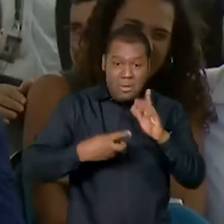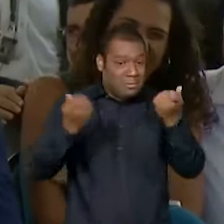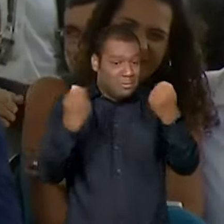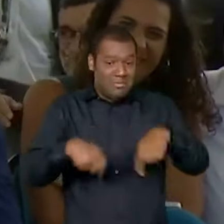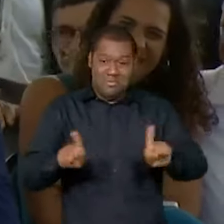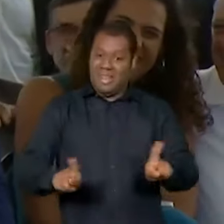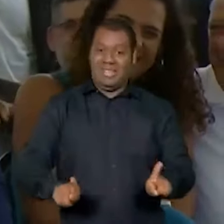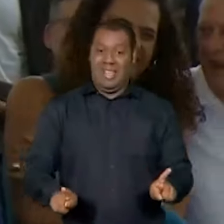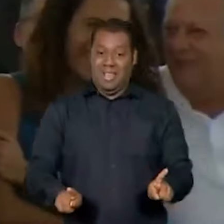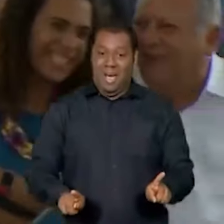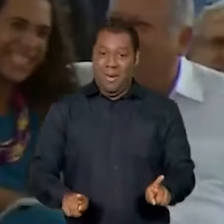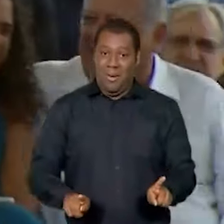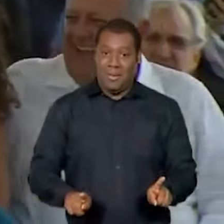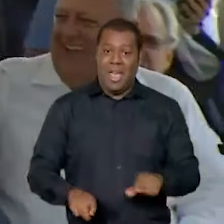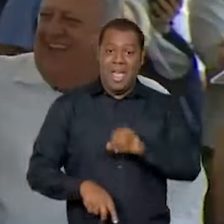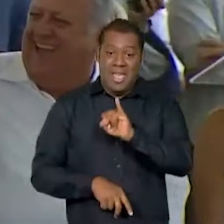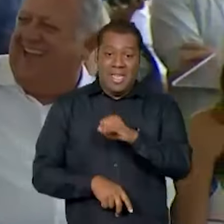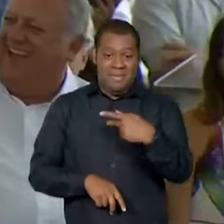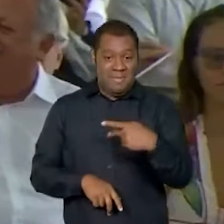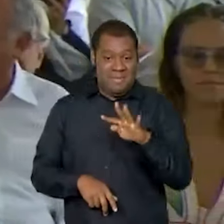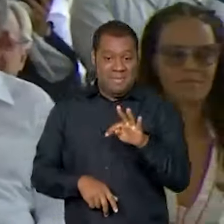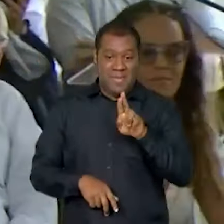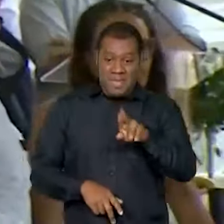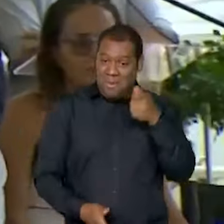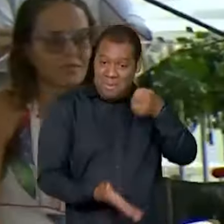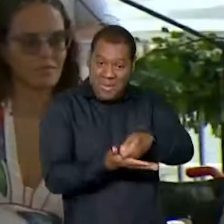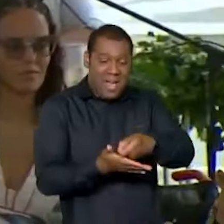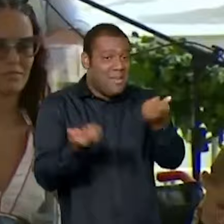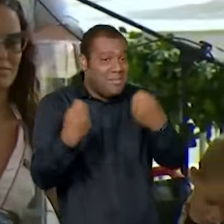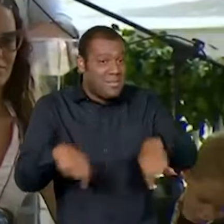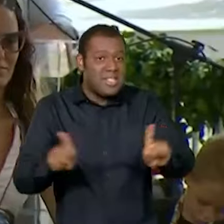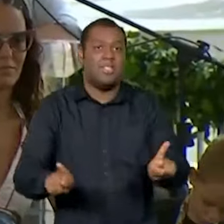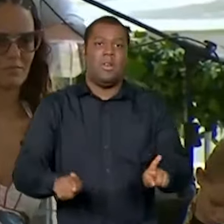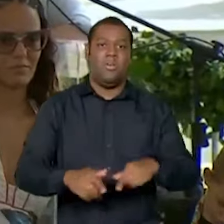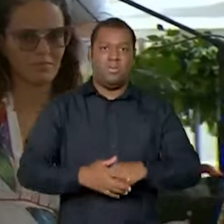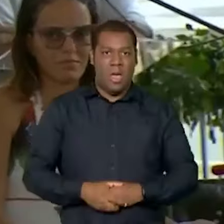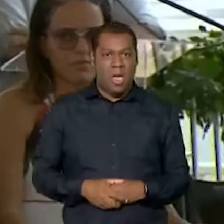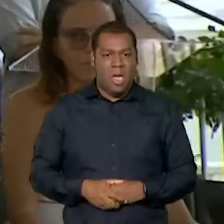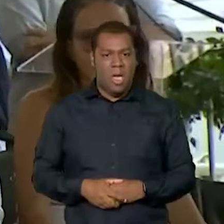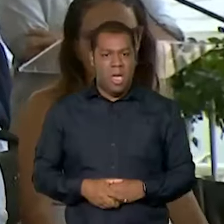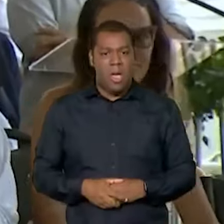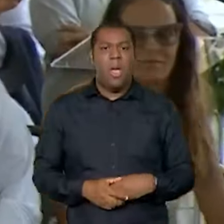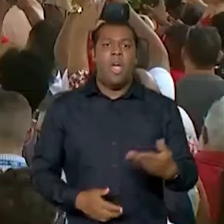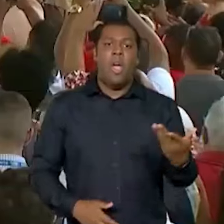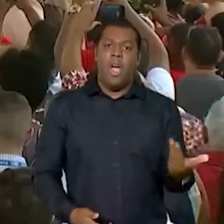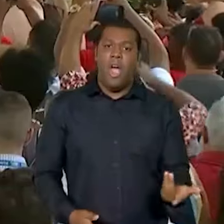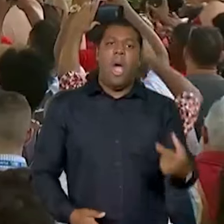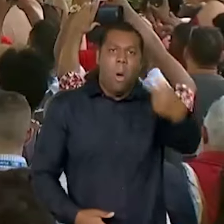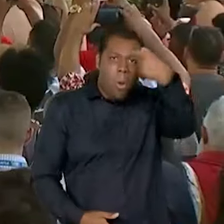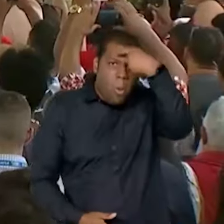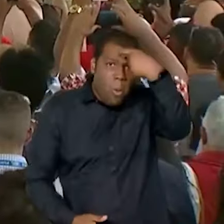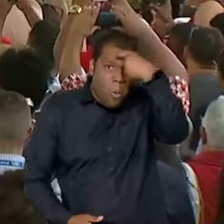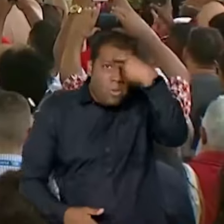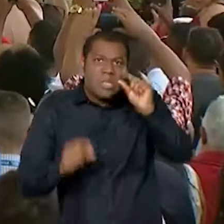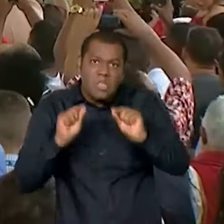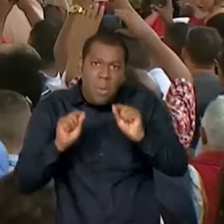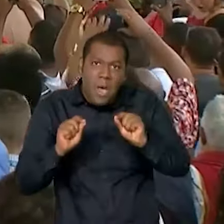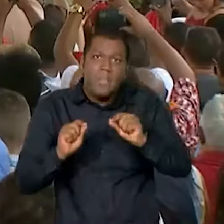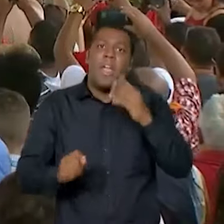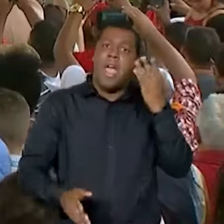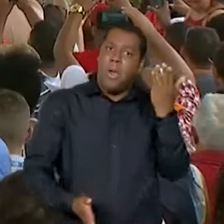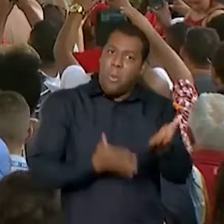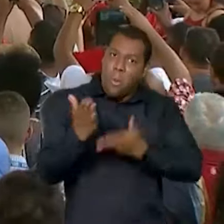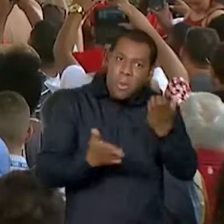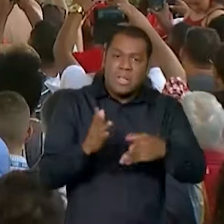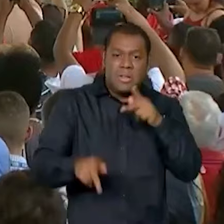Porque é preciso que a gente tenha consciência de ajudar um pouco. Essa dona Ana que ganhou a casa, essa mulher